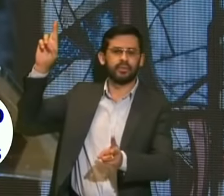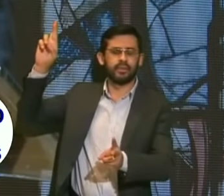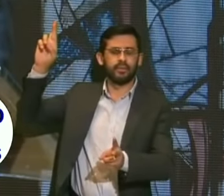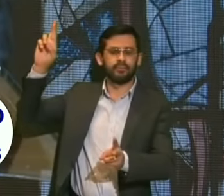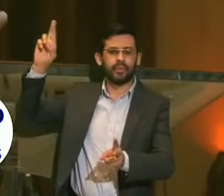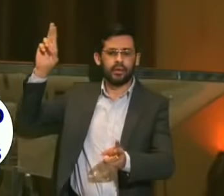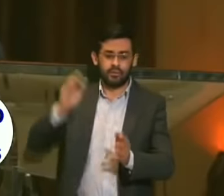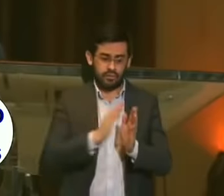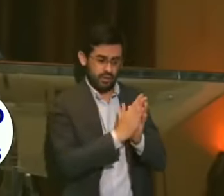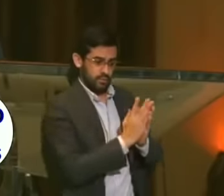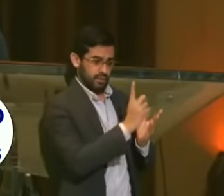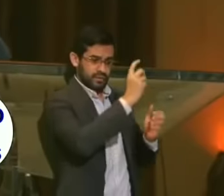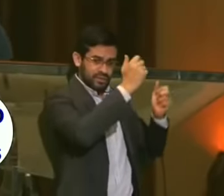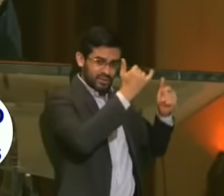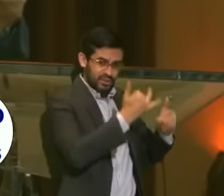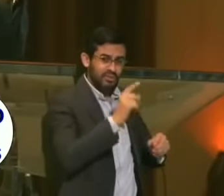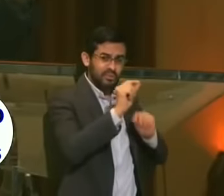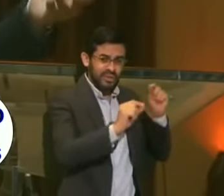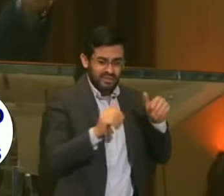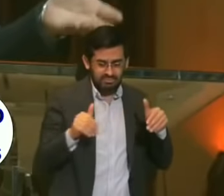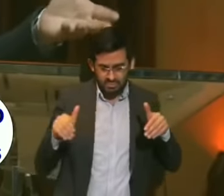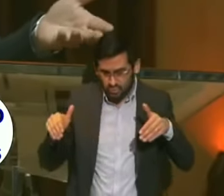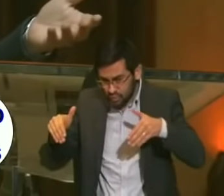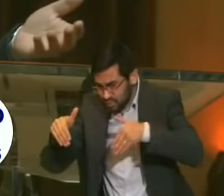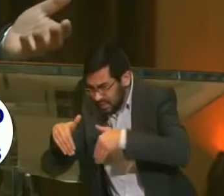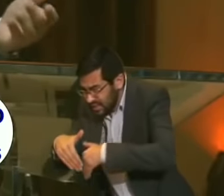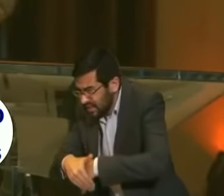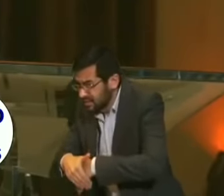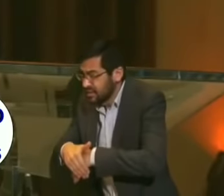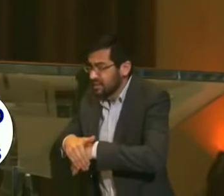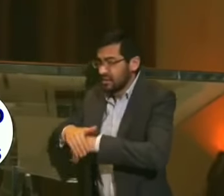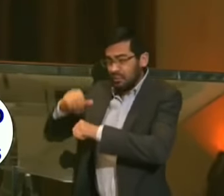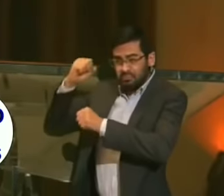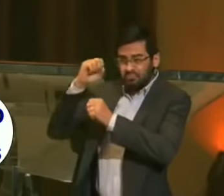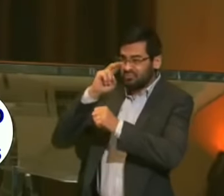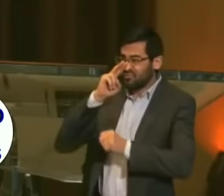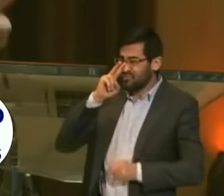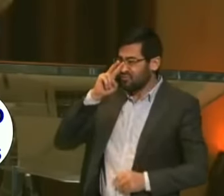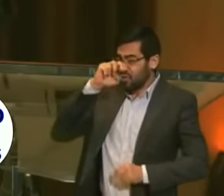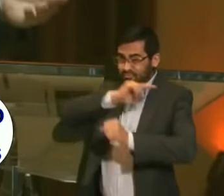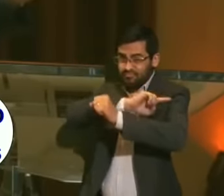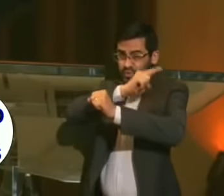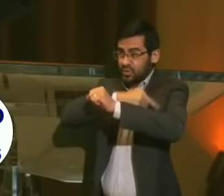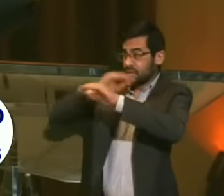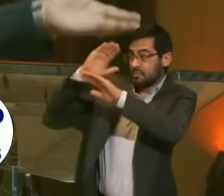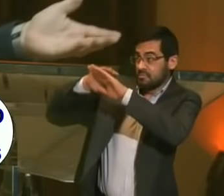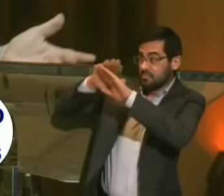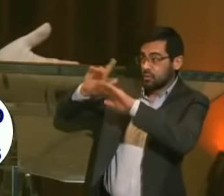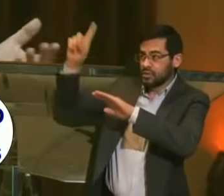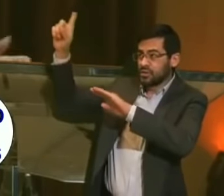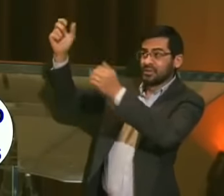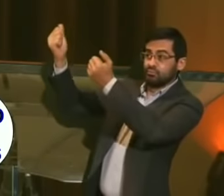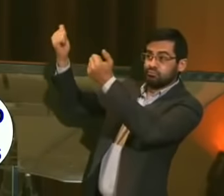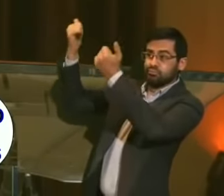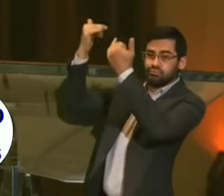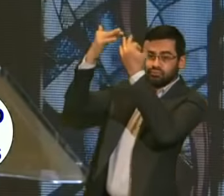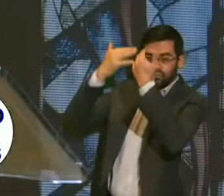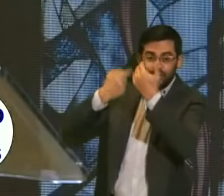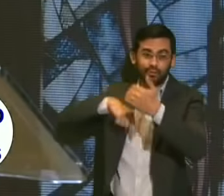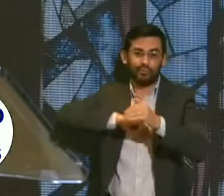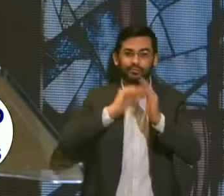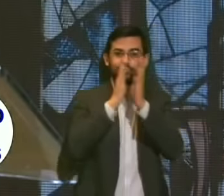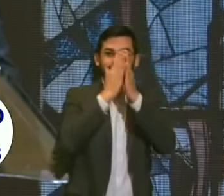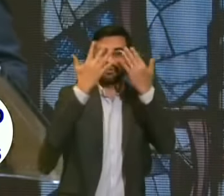como diz a palavra de Deus, humilhar-se debaixo da potente mão de Deus, porque Ele assim derrama a graça que exalta. Então